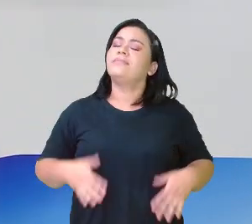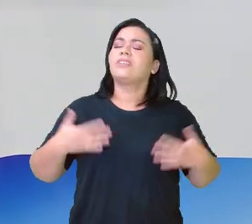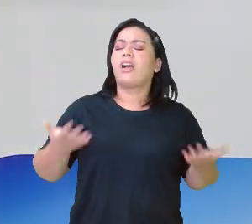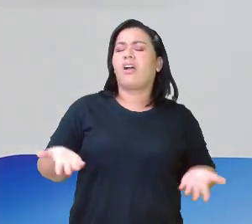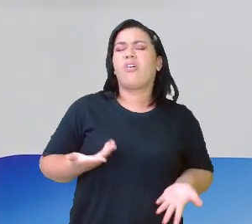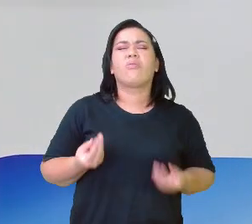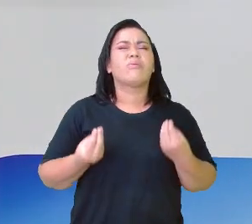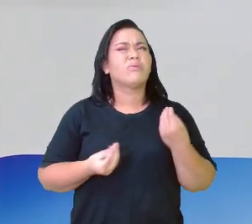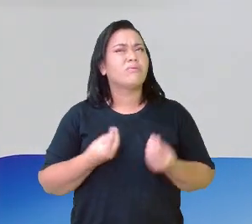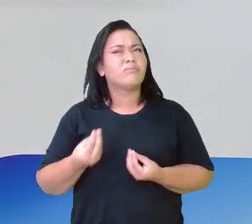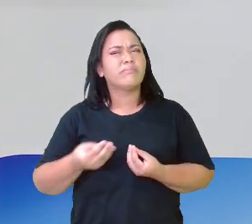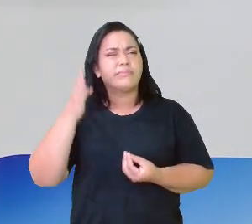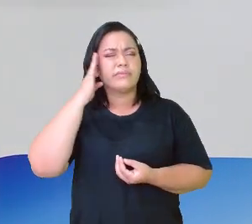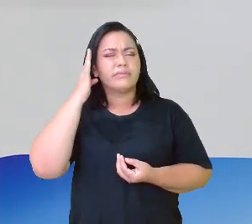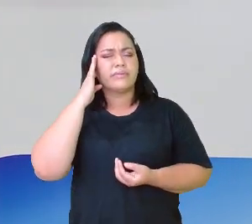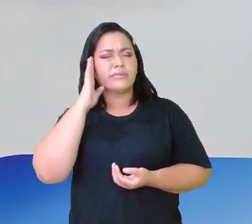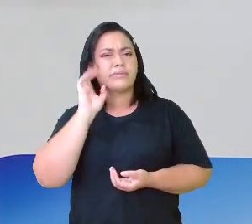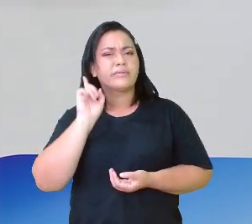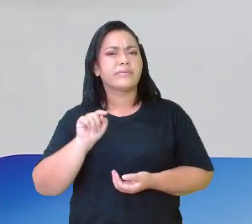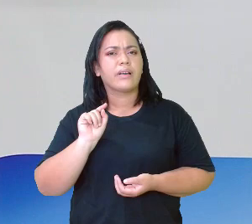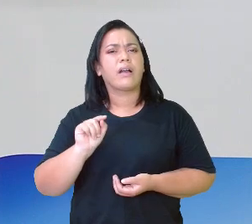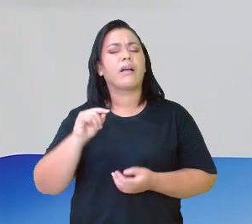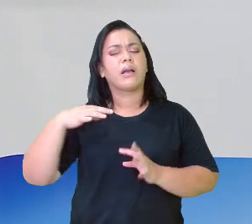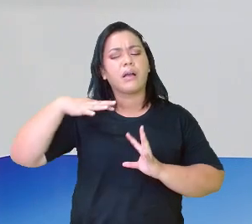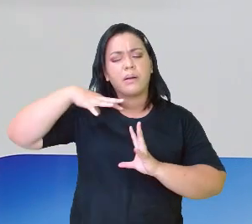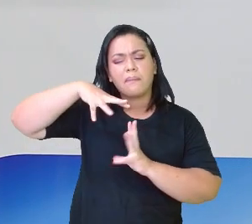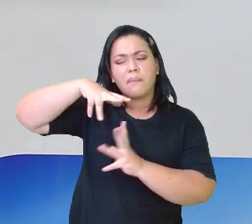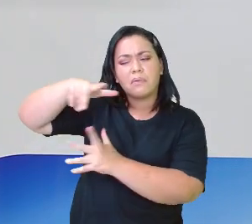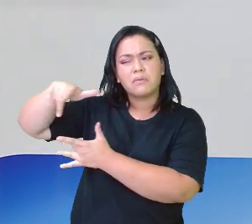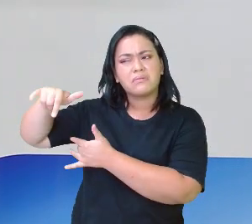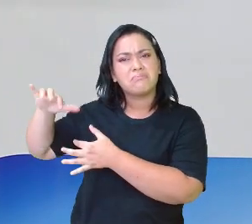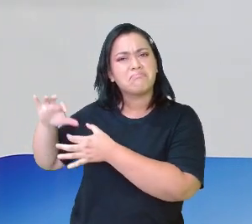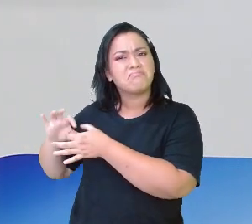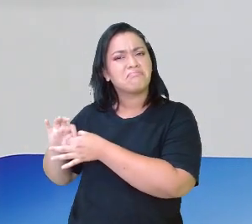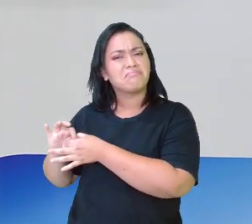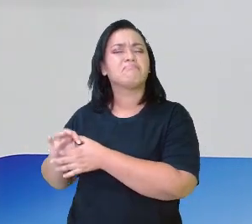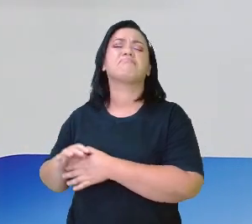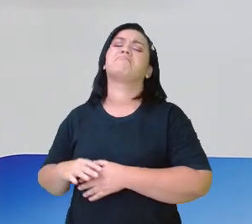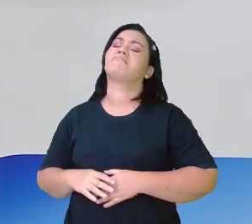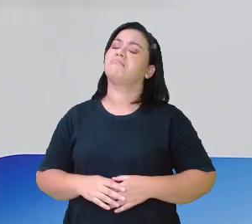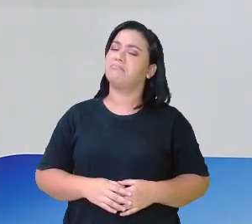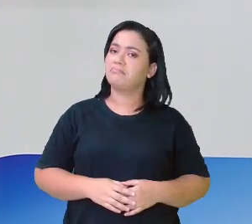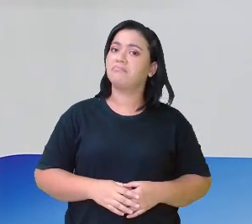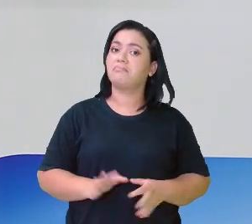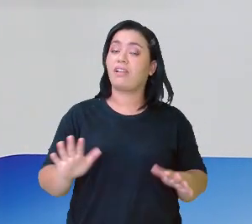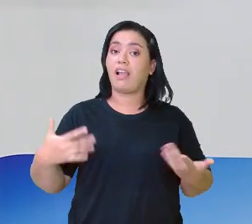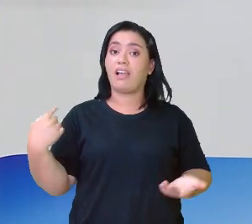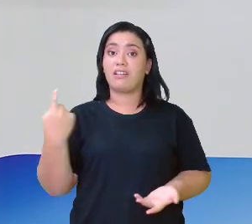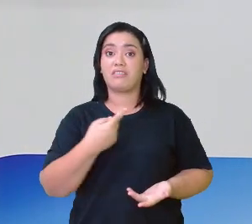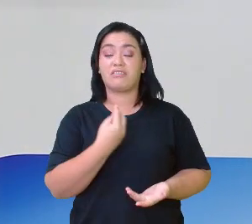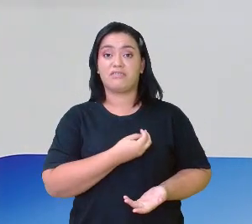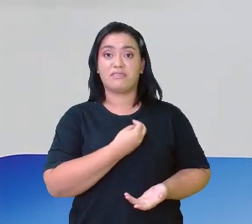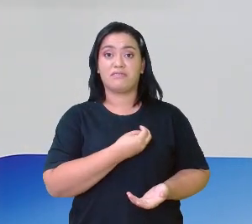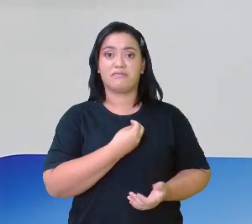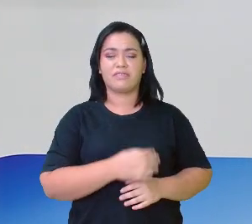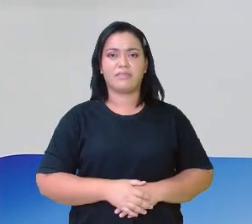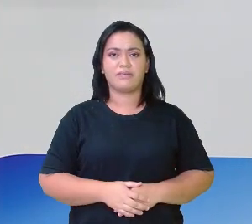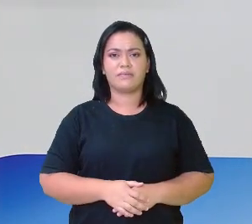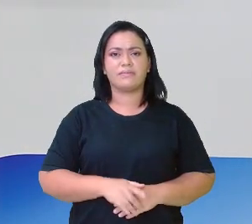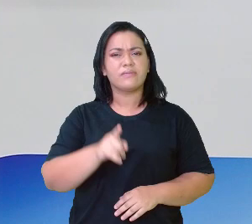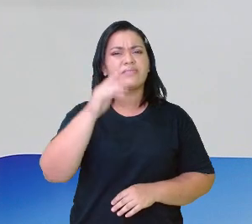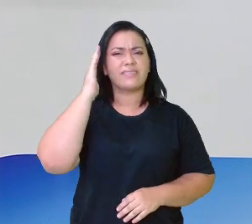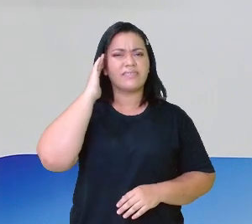entender como é que funciona esse mundo globalizado no qual nós estamos vivendo. Você